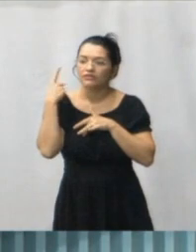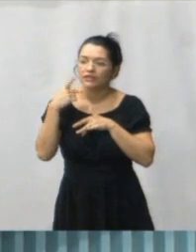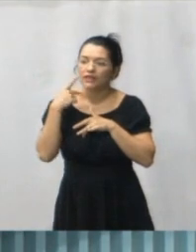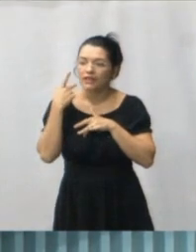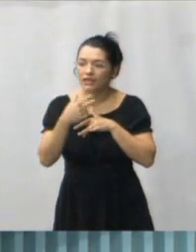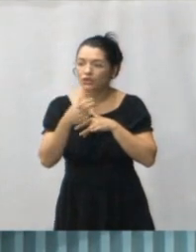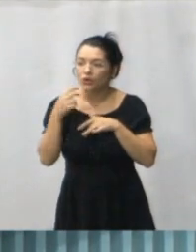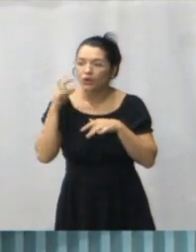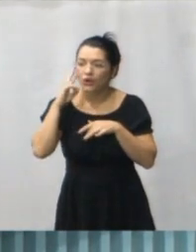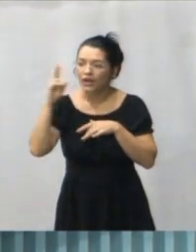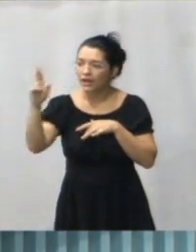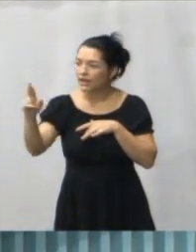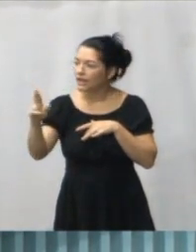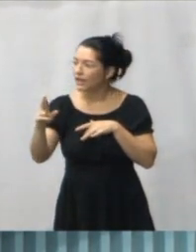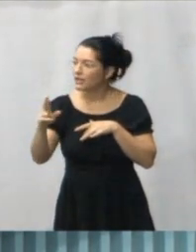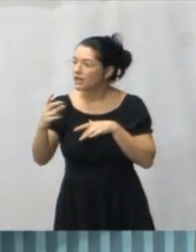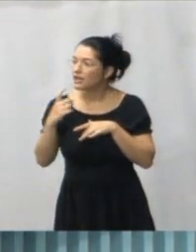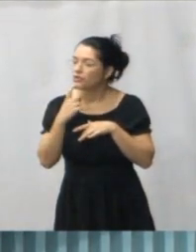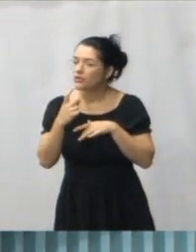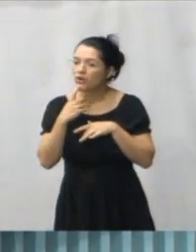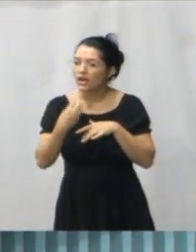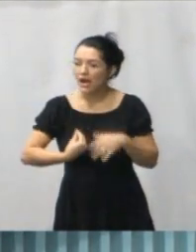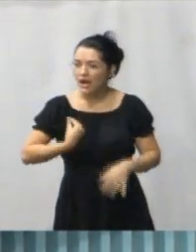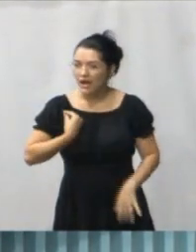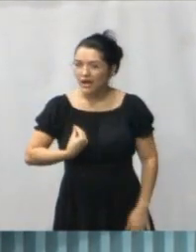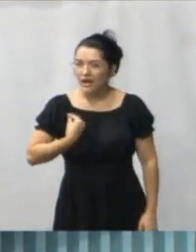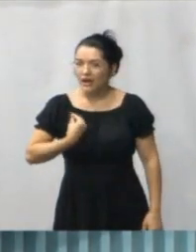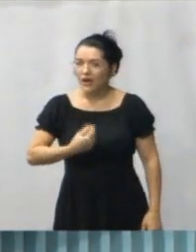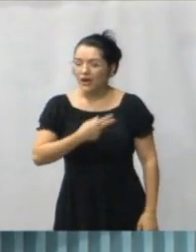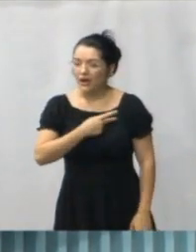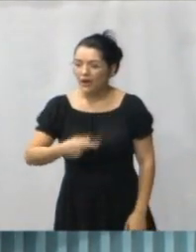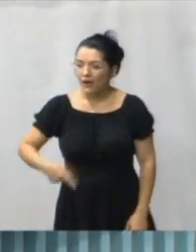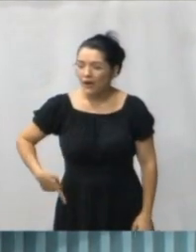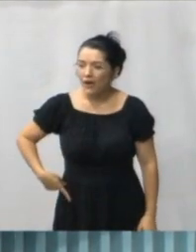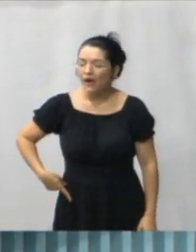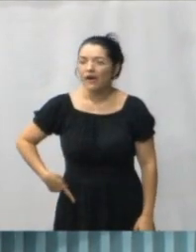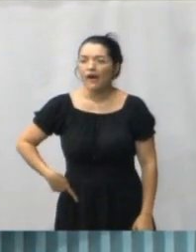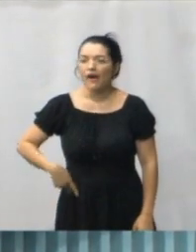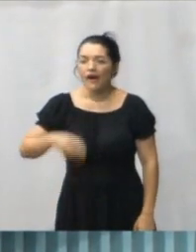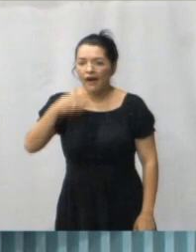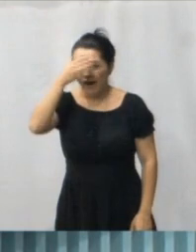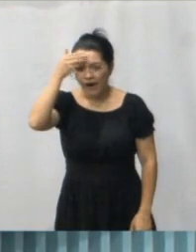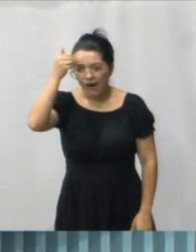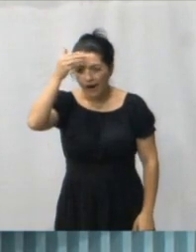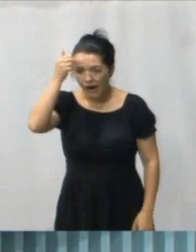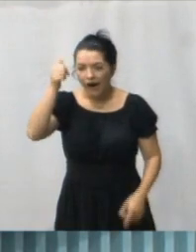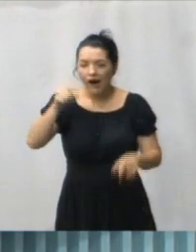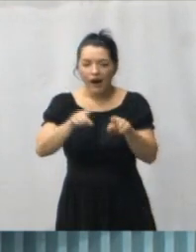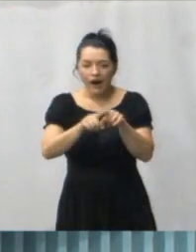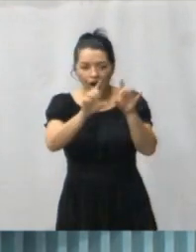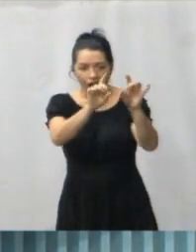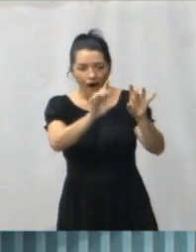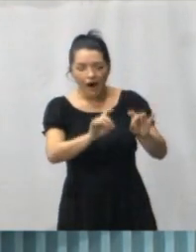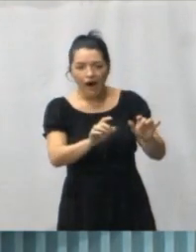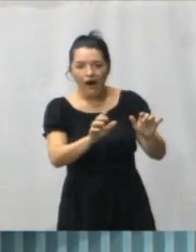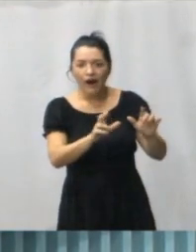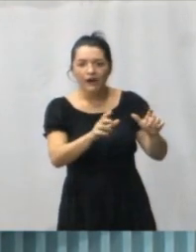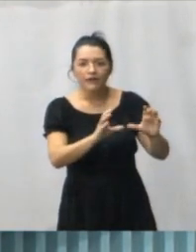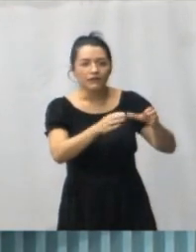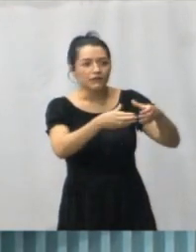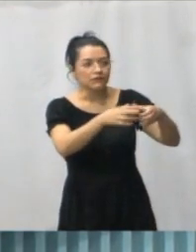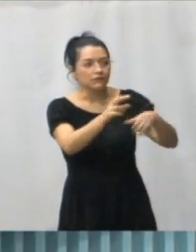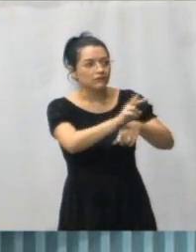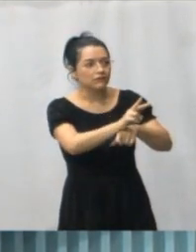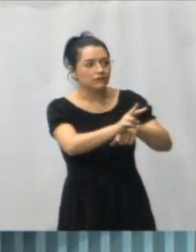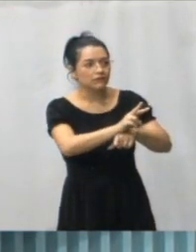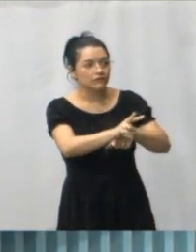Brasil, presente, presidente Davi Ismael, em especial a nossa guarda municipal, tanto a comunitária aqui presente como o